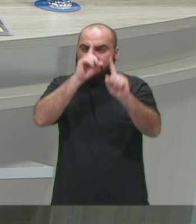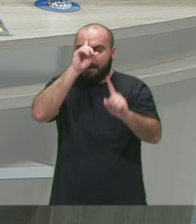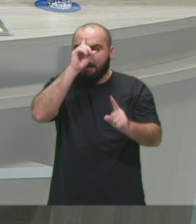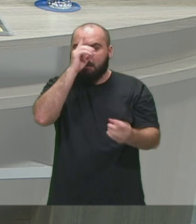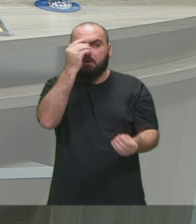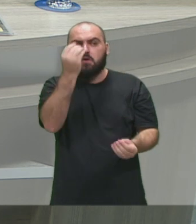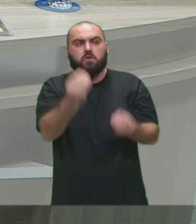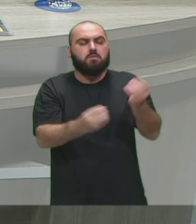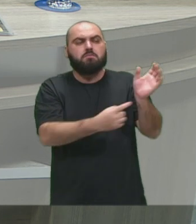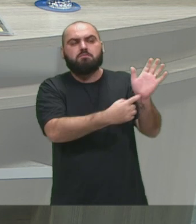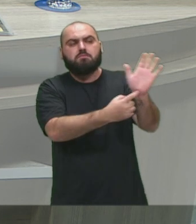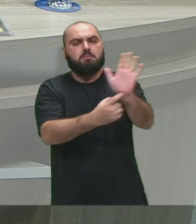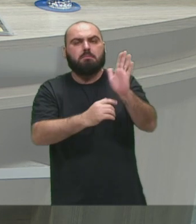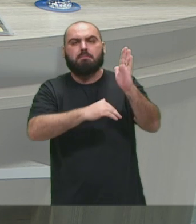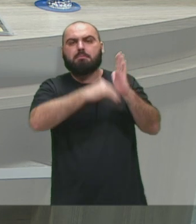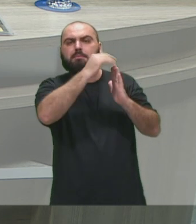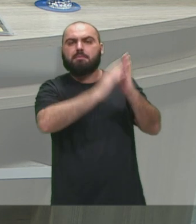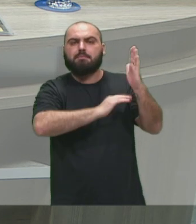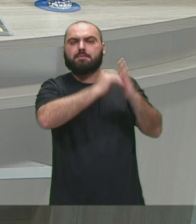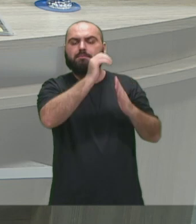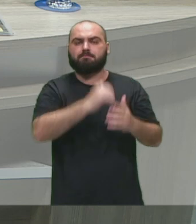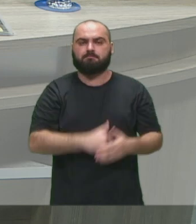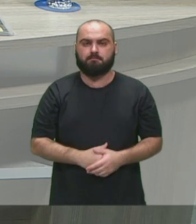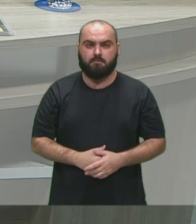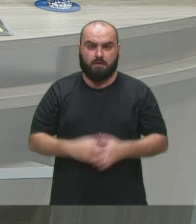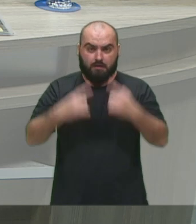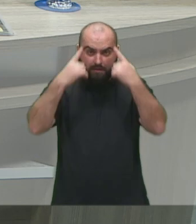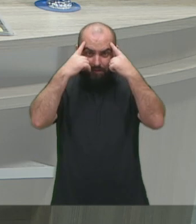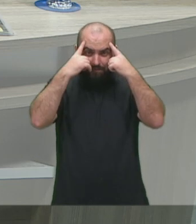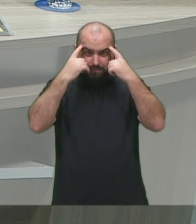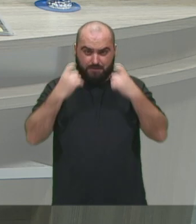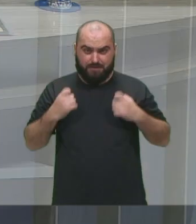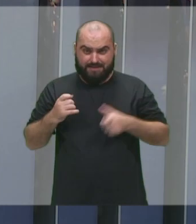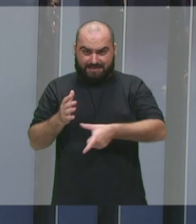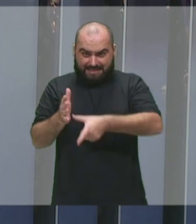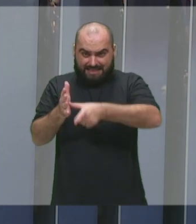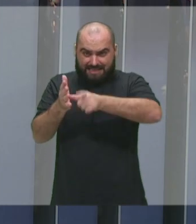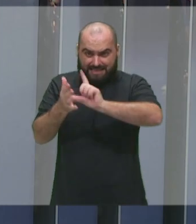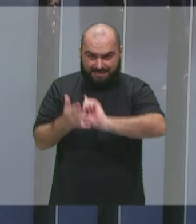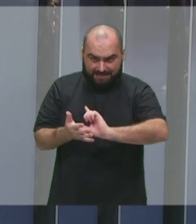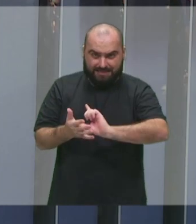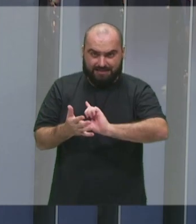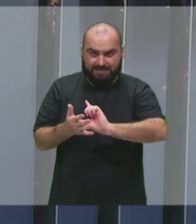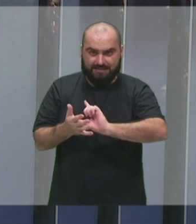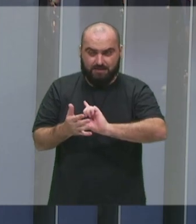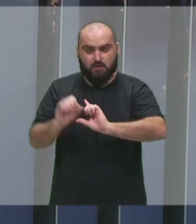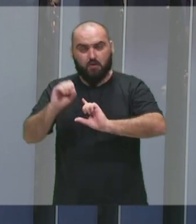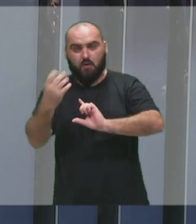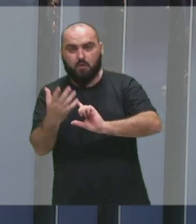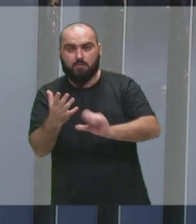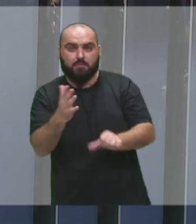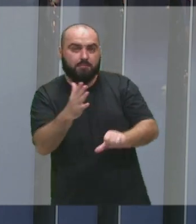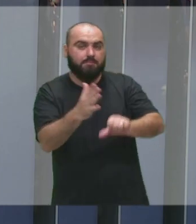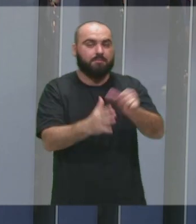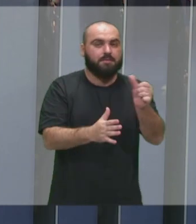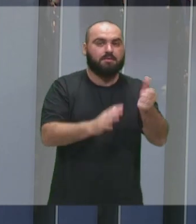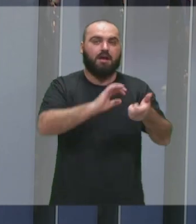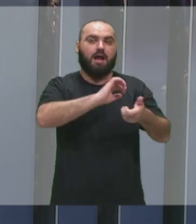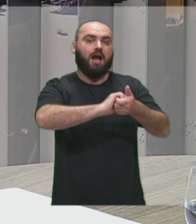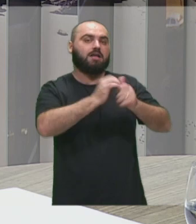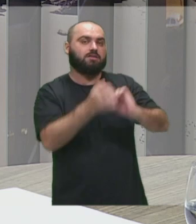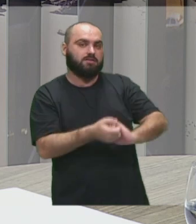a tua exposição? A violência veio antes da arte ou a arte veio para suplantar a